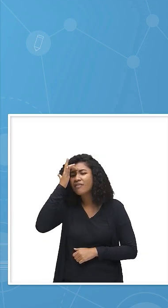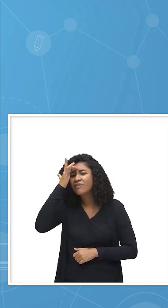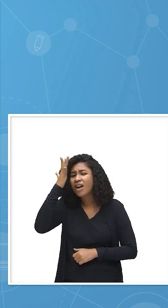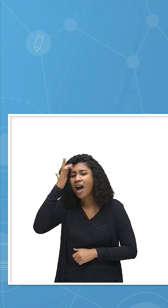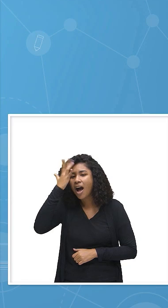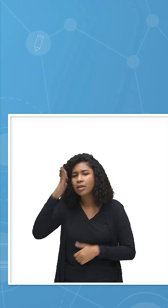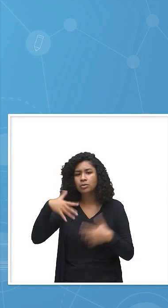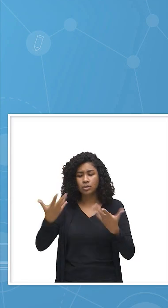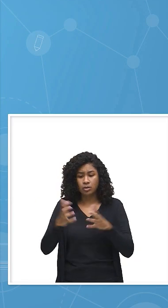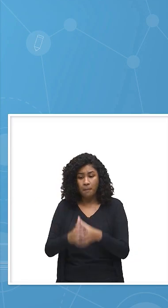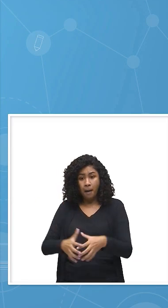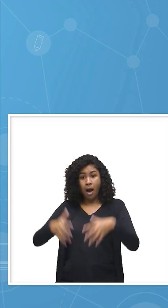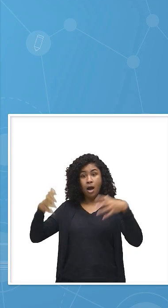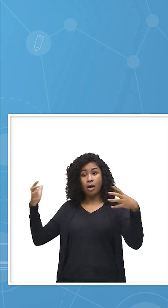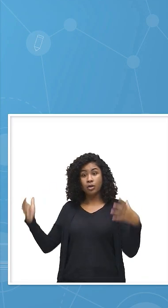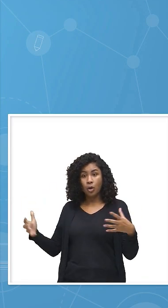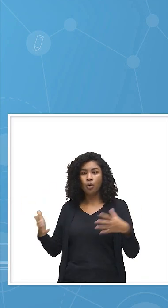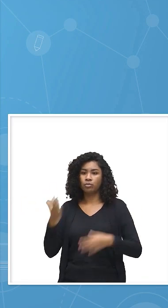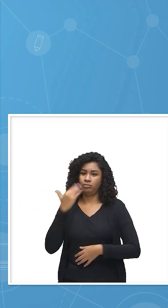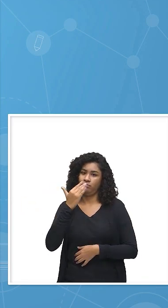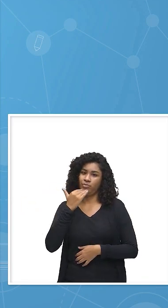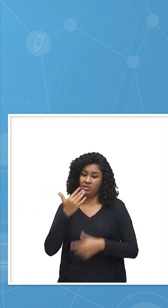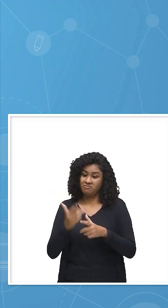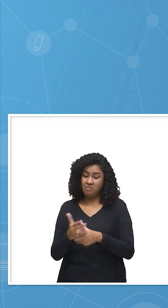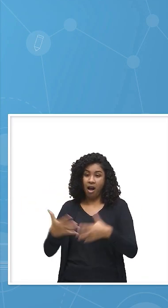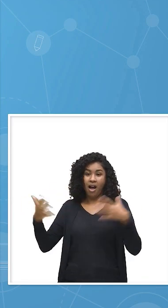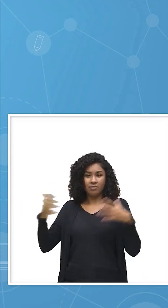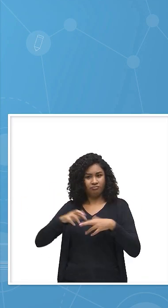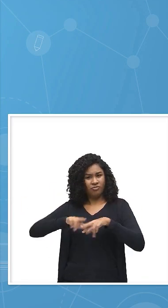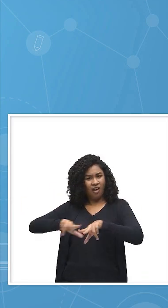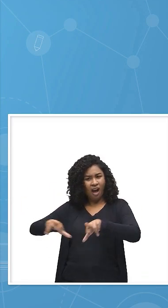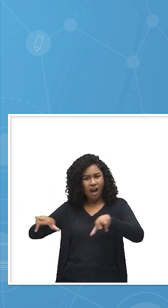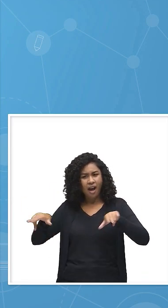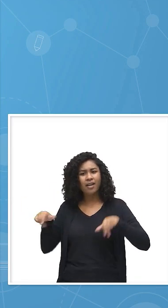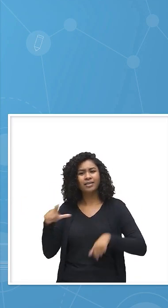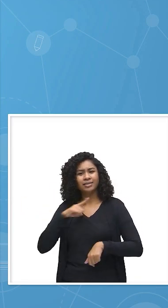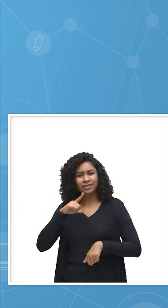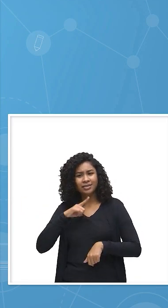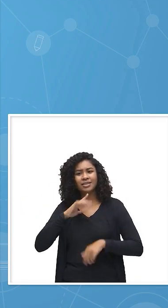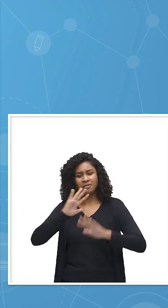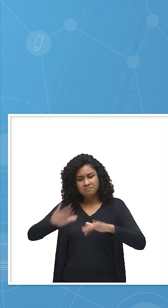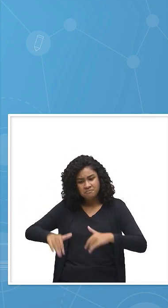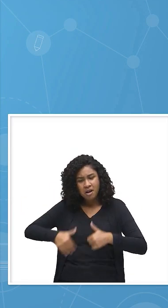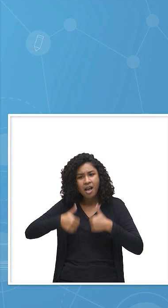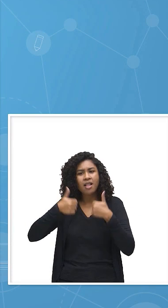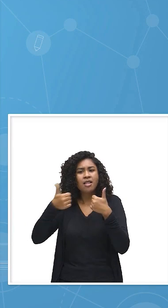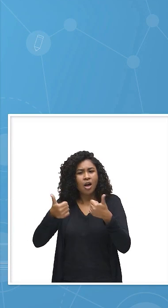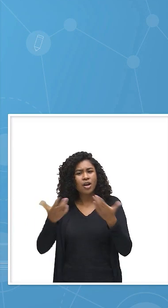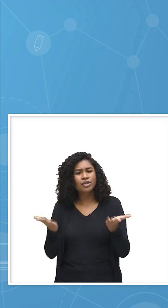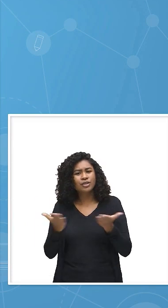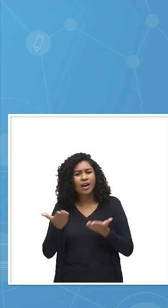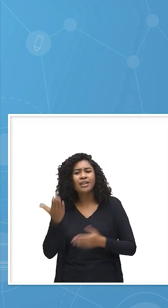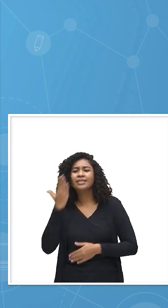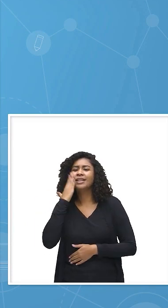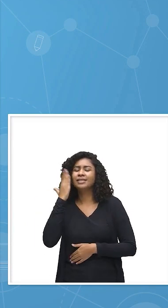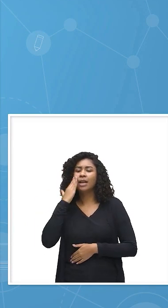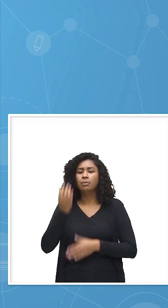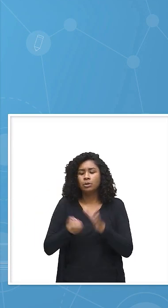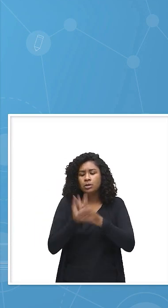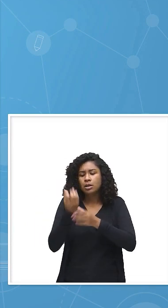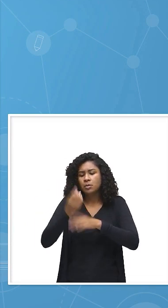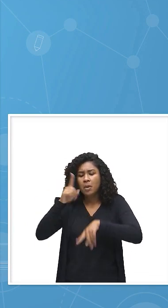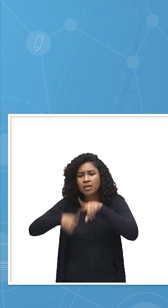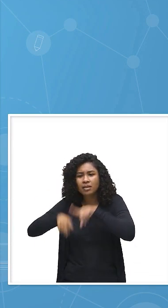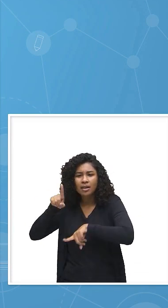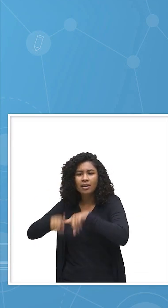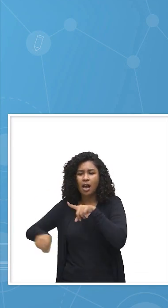fartos, né? E quando eles conseguem produzir mais, porque eles estão cada vez melhores nisso, através dos instrumentos que eles vão produzindo,